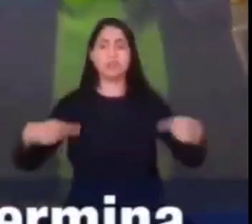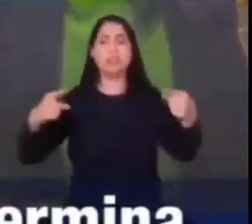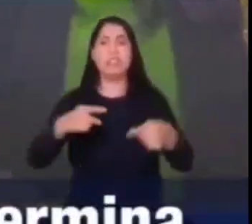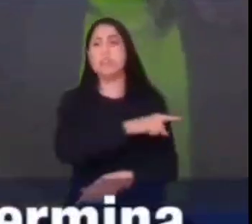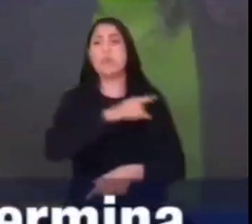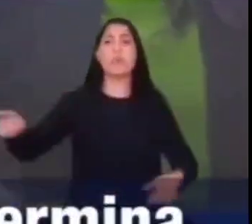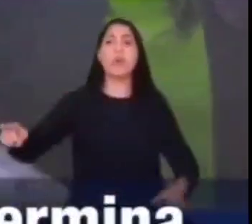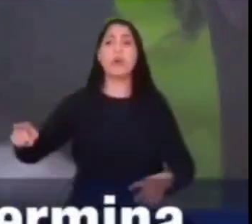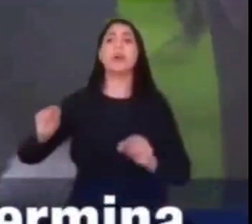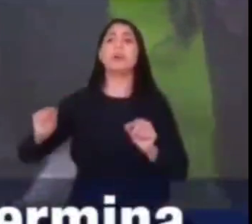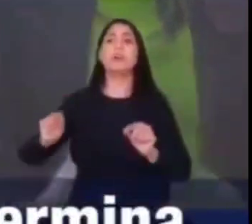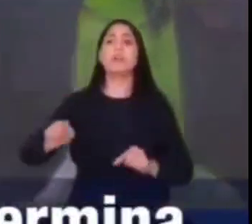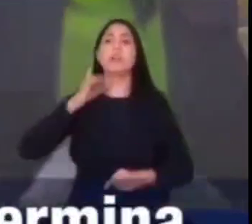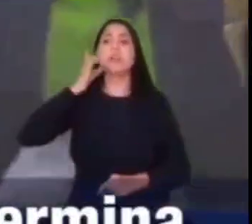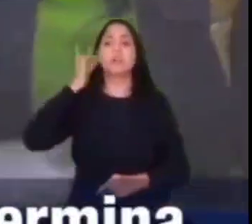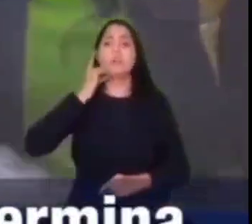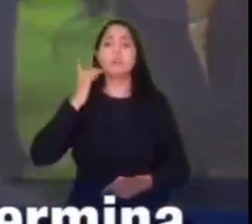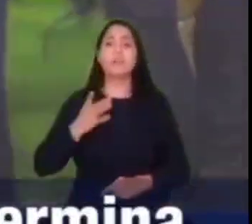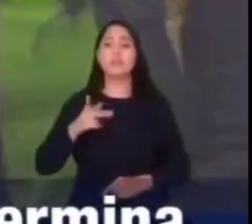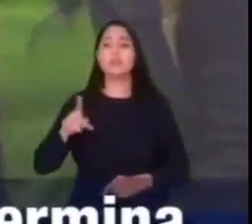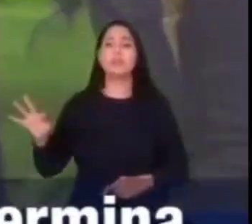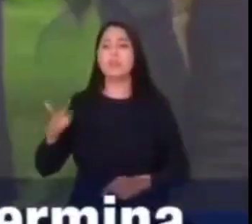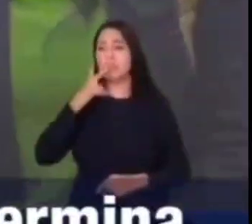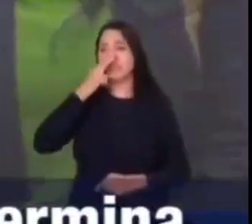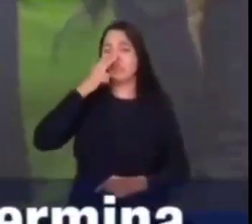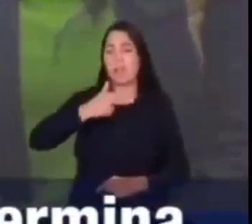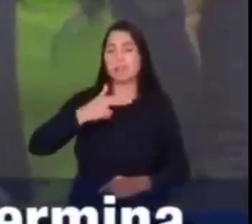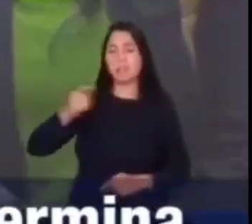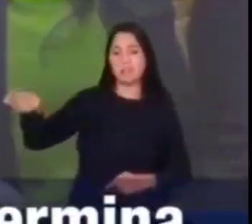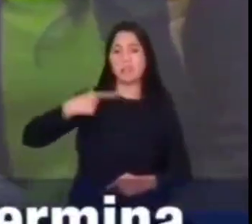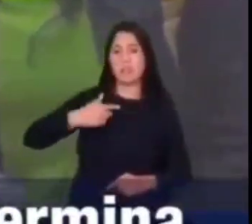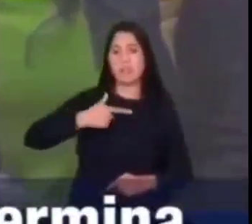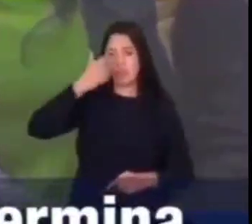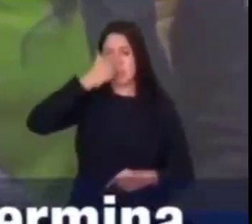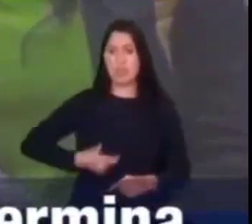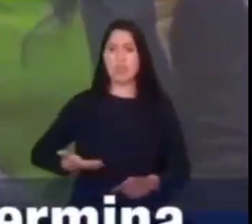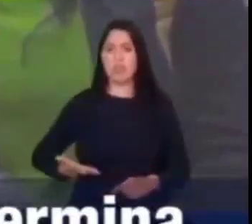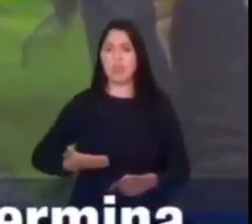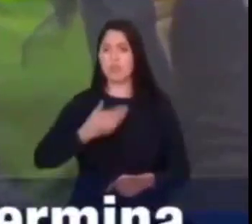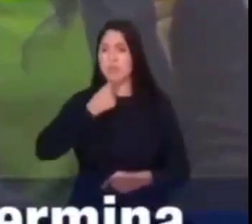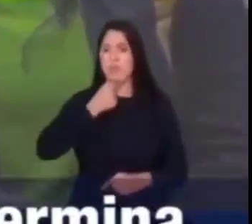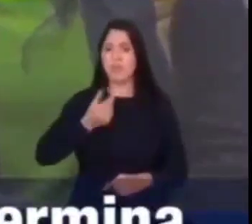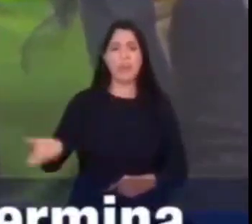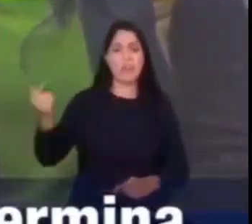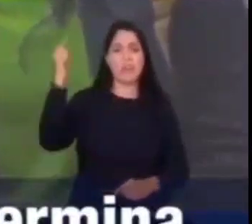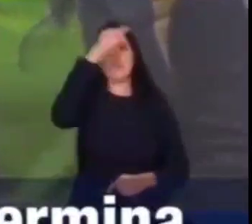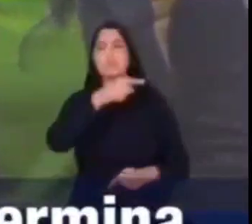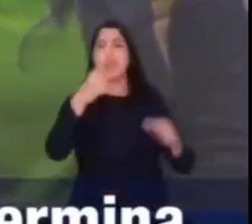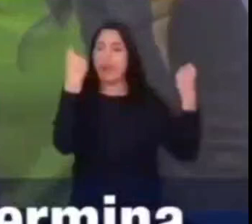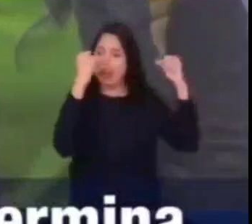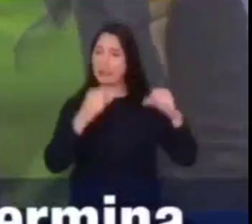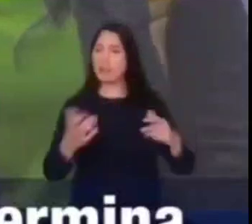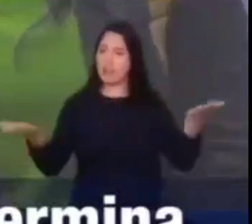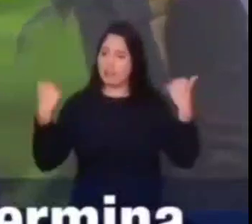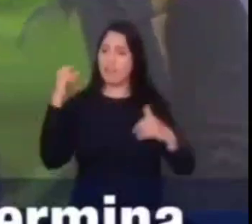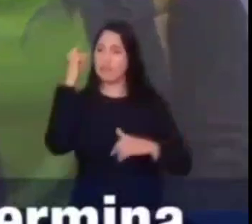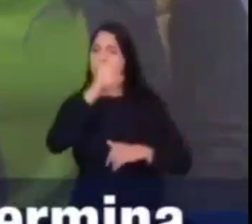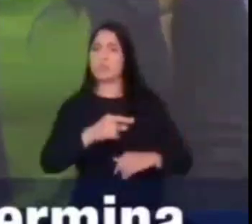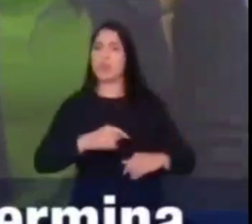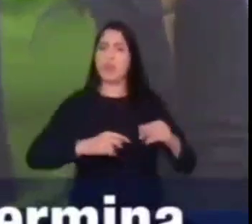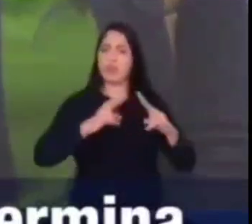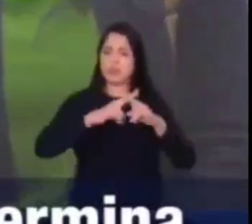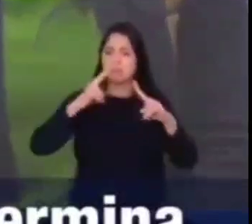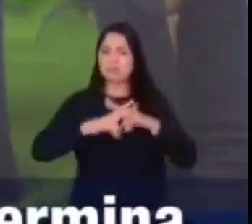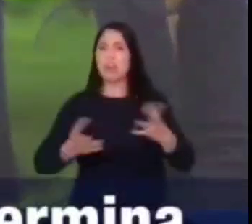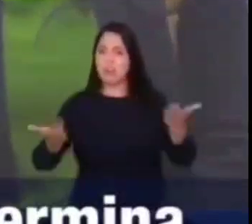PT que se acha aí mais homem do que eu. Vamos lá para uma academia, seja academia de jiu-jitsu, de kickbox, boxe, a gente faz